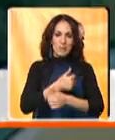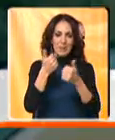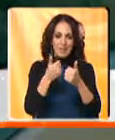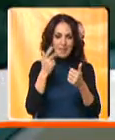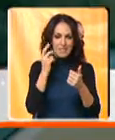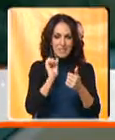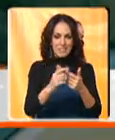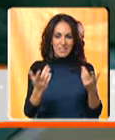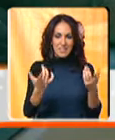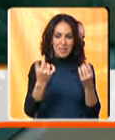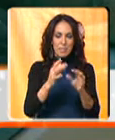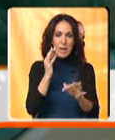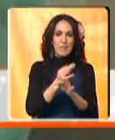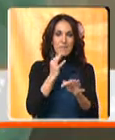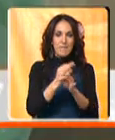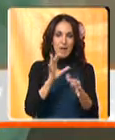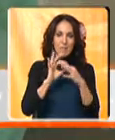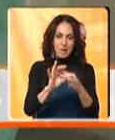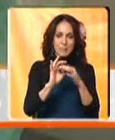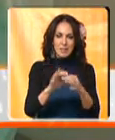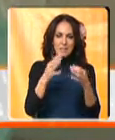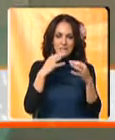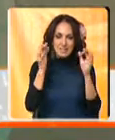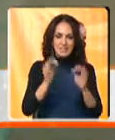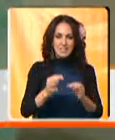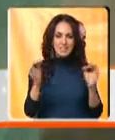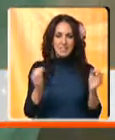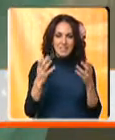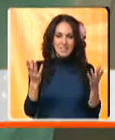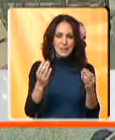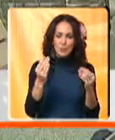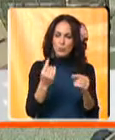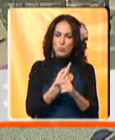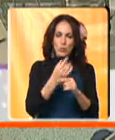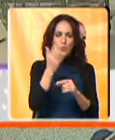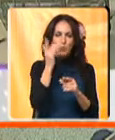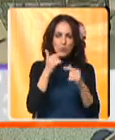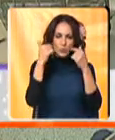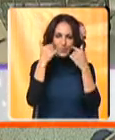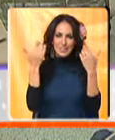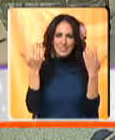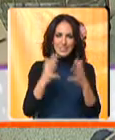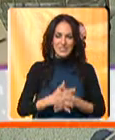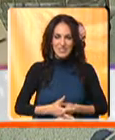sapatinho. Além de ser uma época festiva de união, vai certamente ser também recheada de muitos sorrisos.